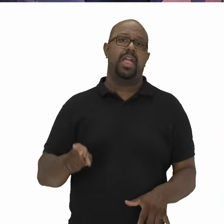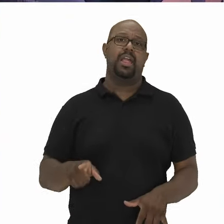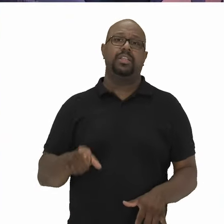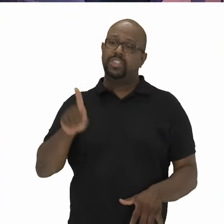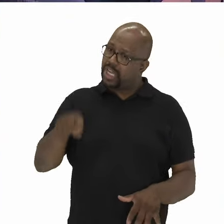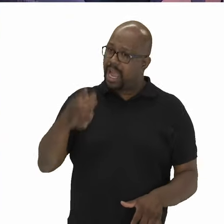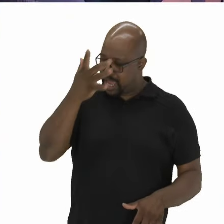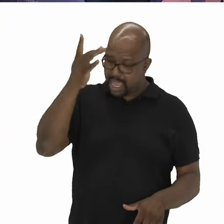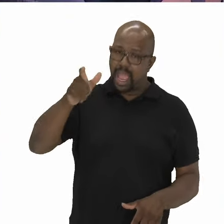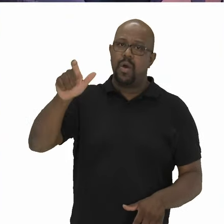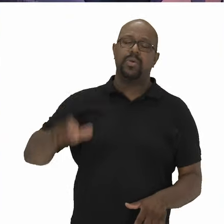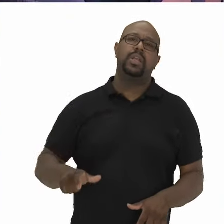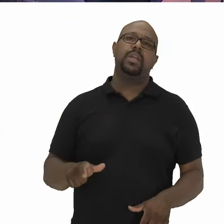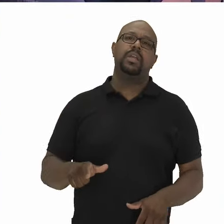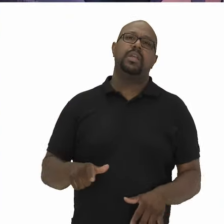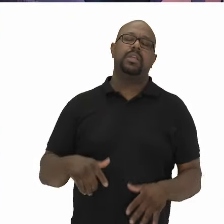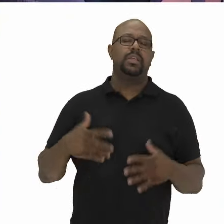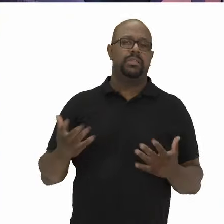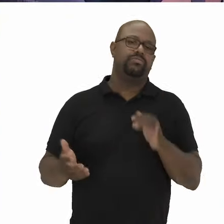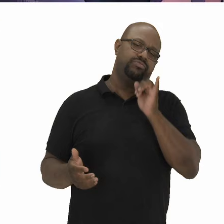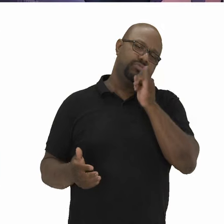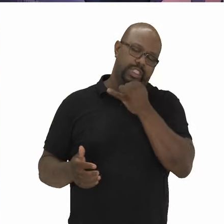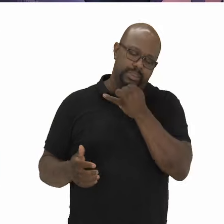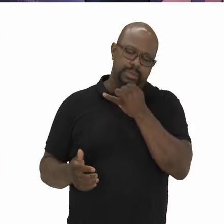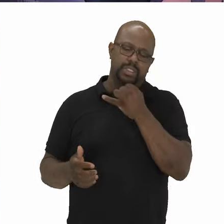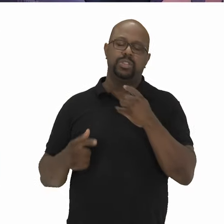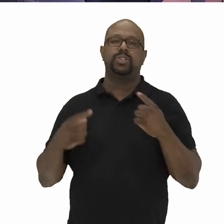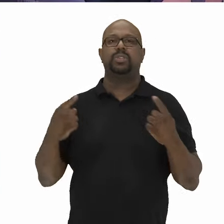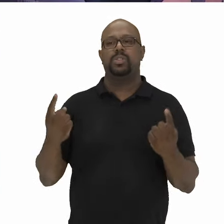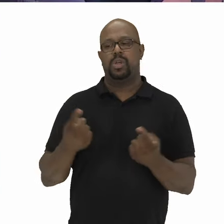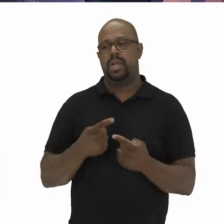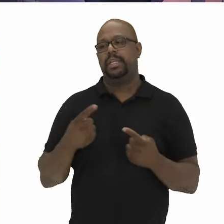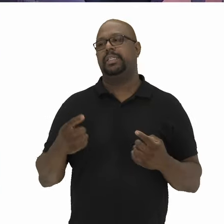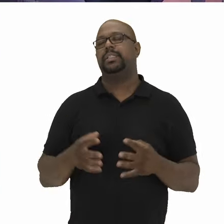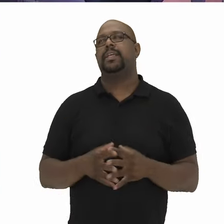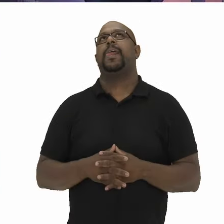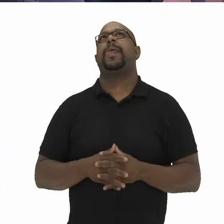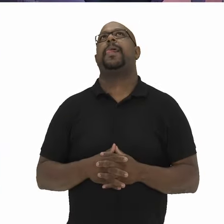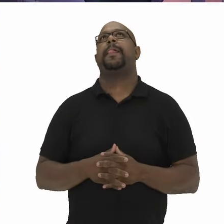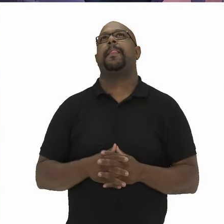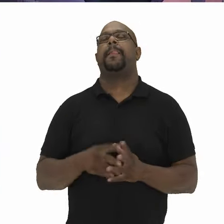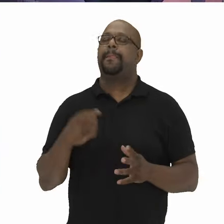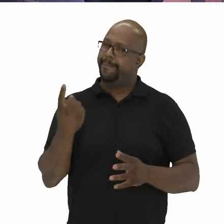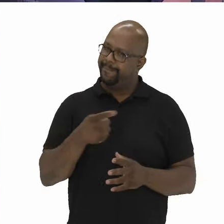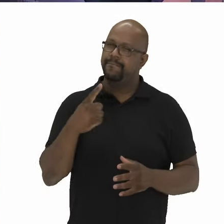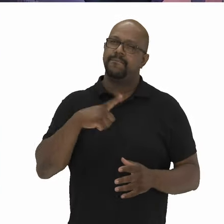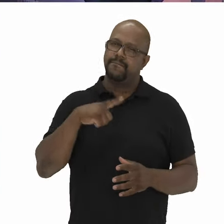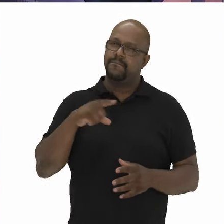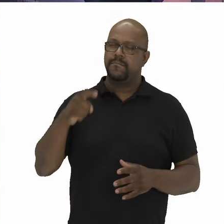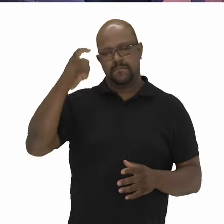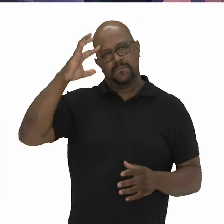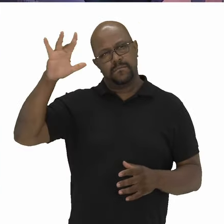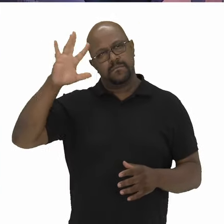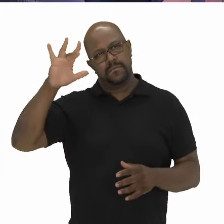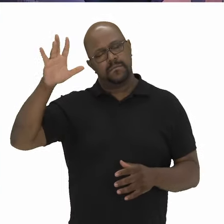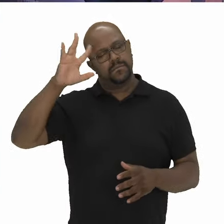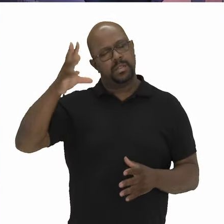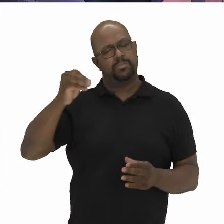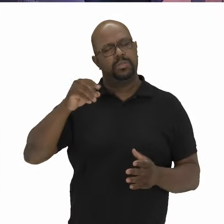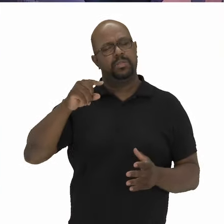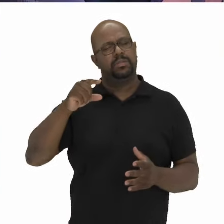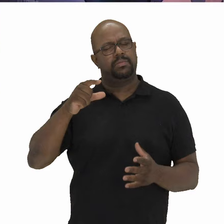hum fosse alguém né e e infelizmente nós Ah nós temos esse esse